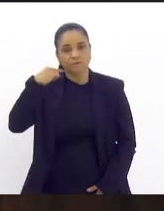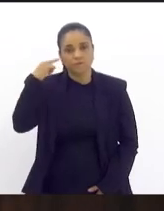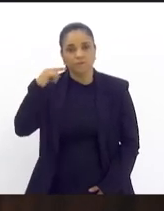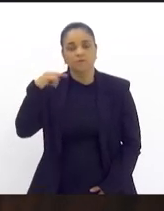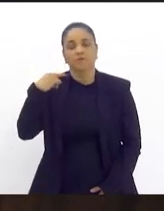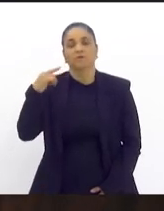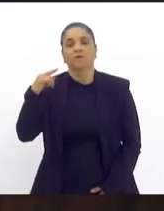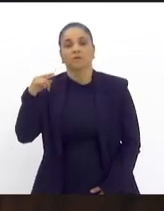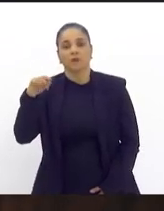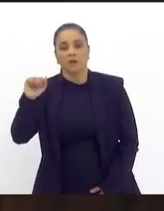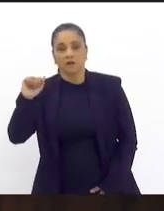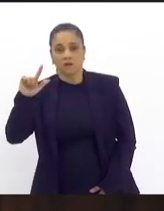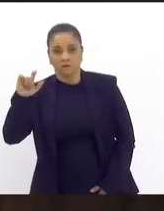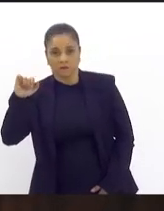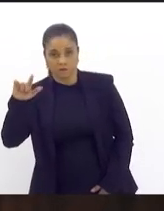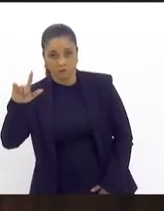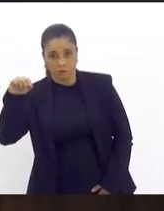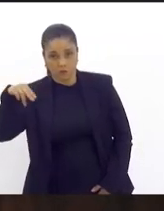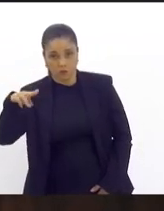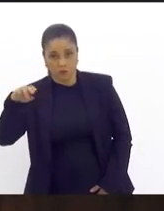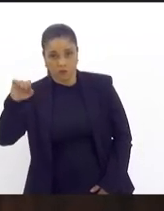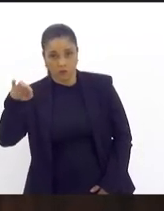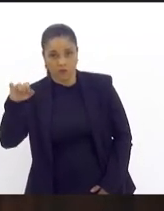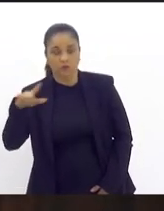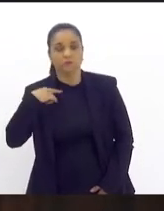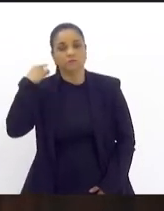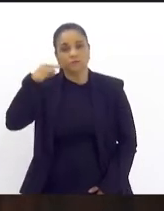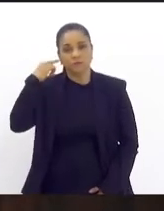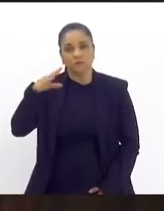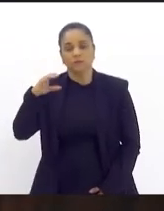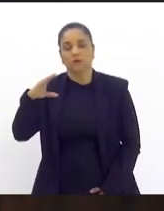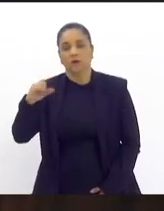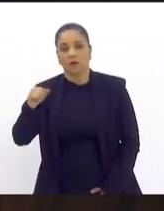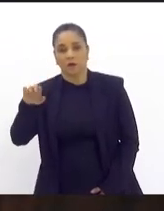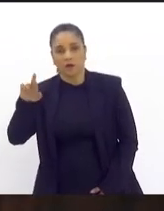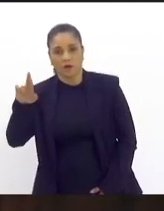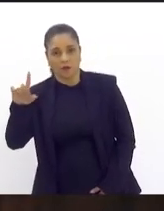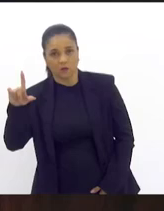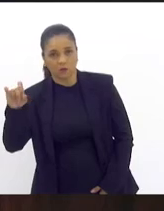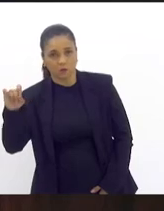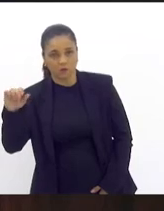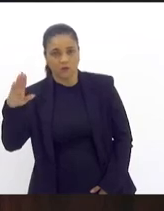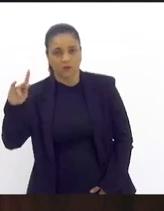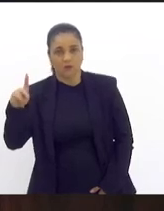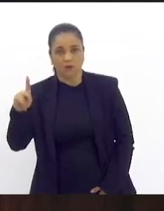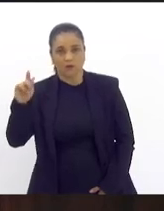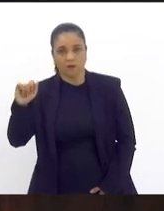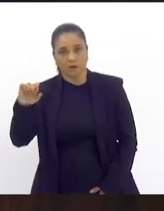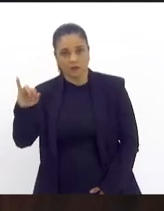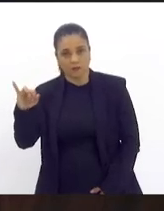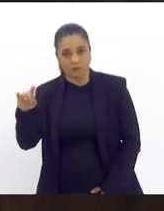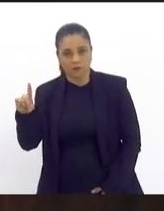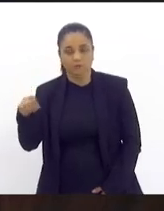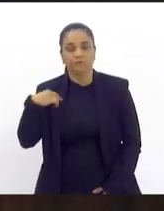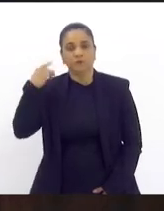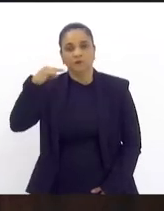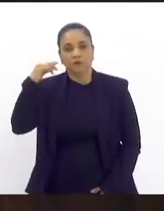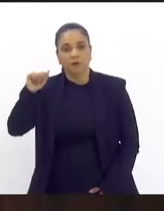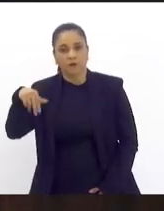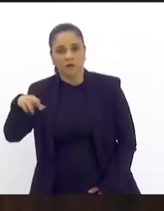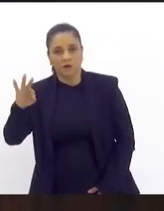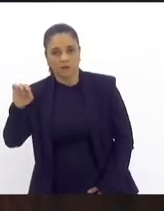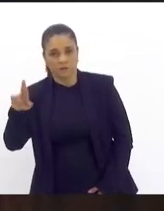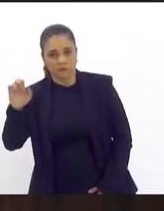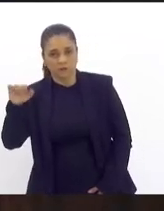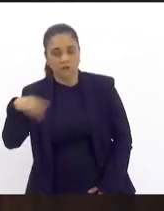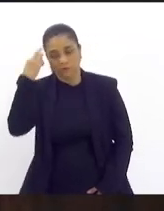Cozolino, deputado Carlos Caiado, deputado Anderson Moraes, deputada Renata